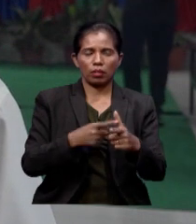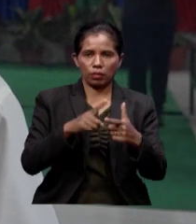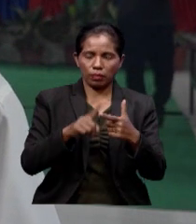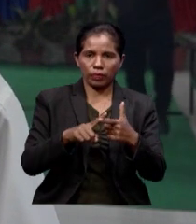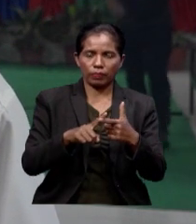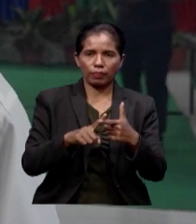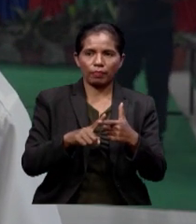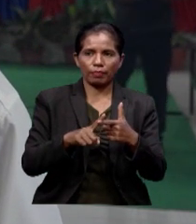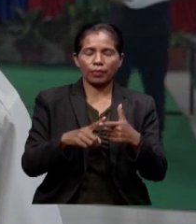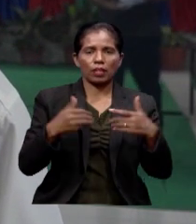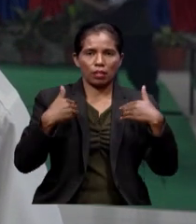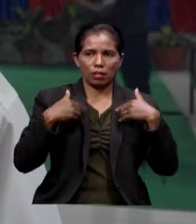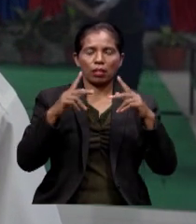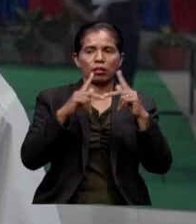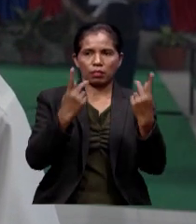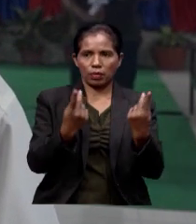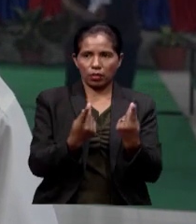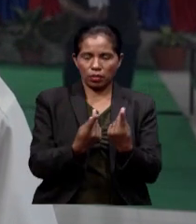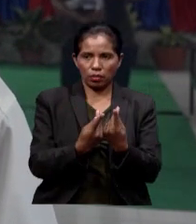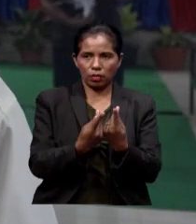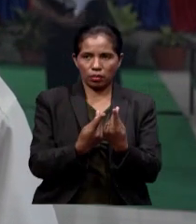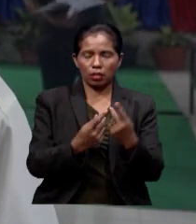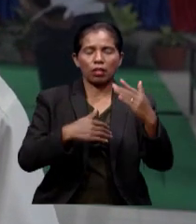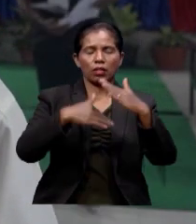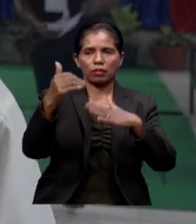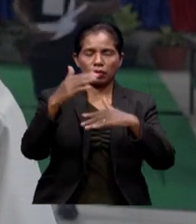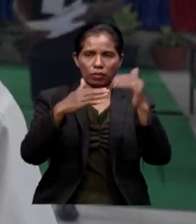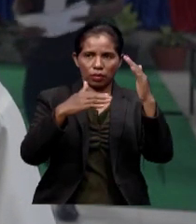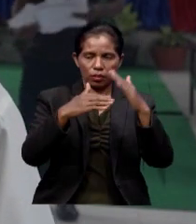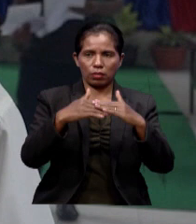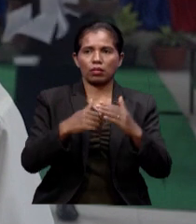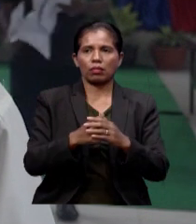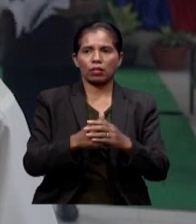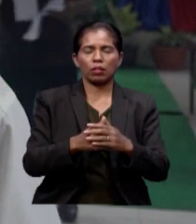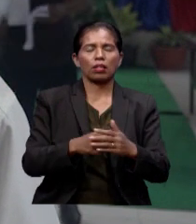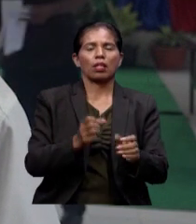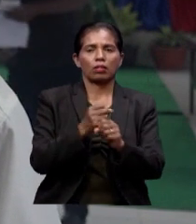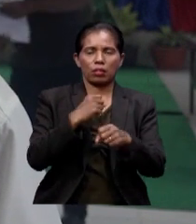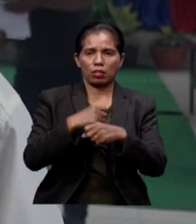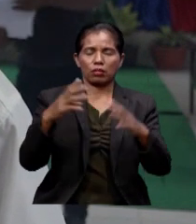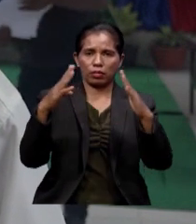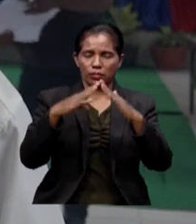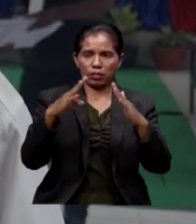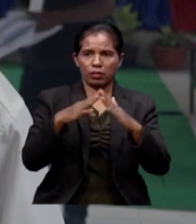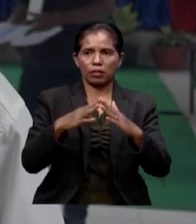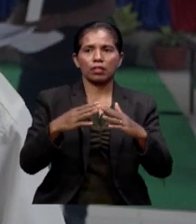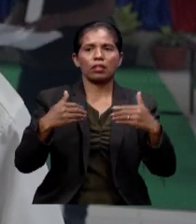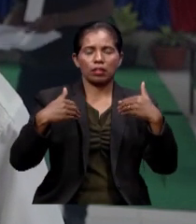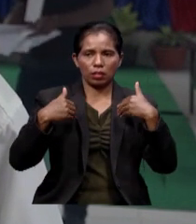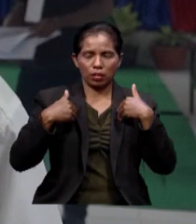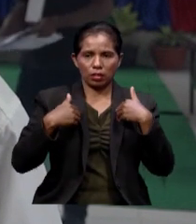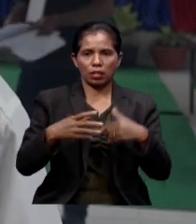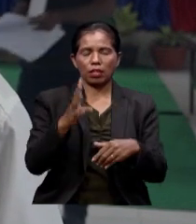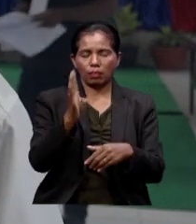iha kompanyia ba infrastruktura ni kompanyia ba konstruksaun ni ne iha majmenes